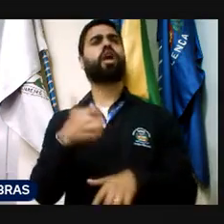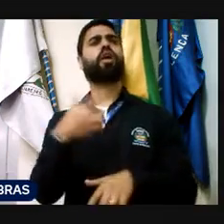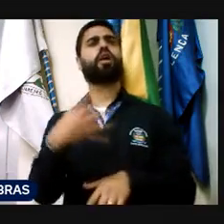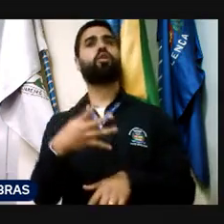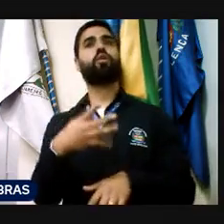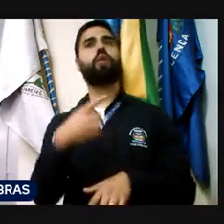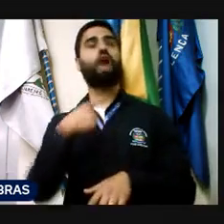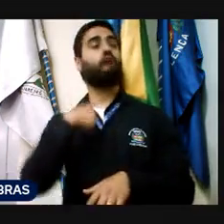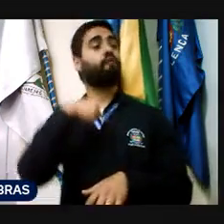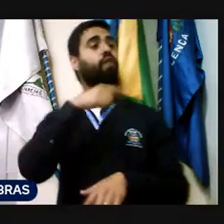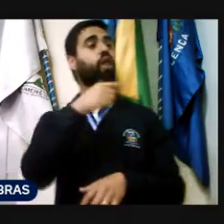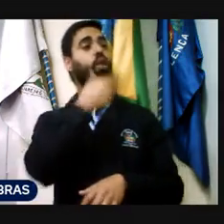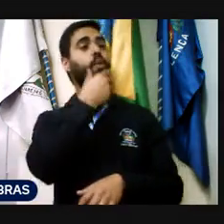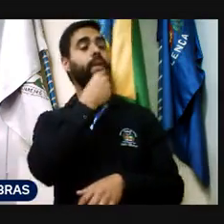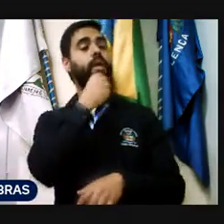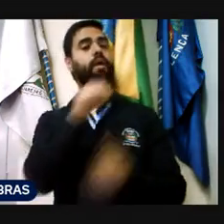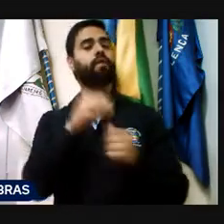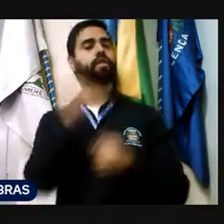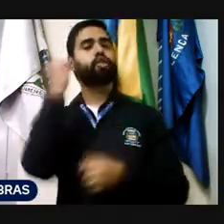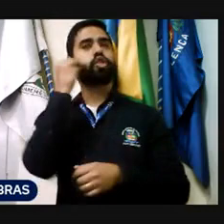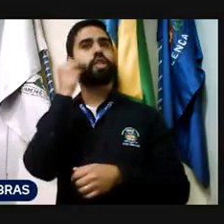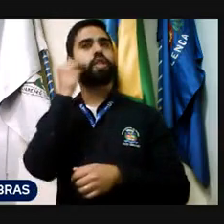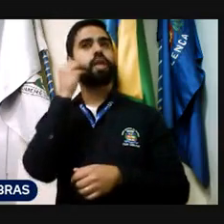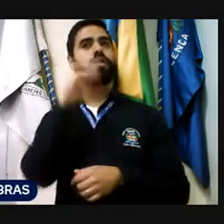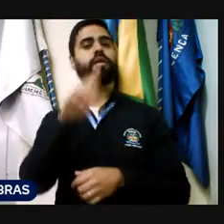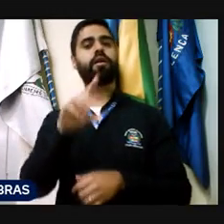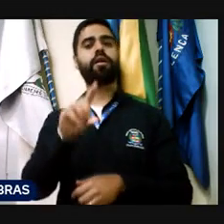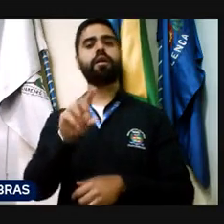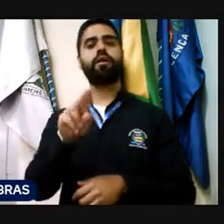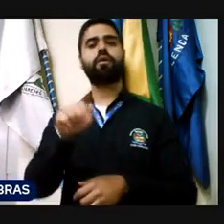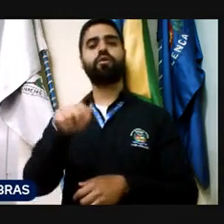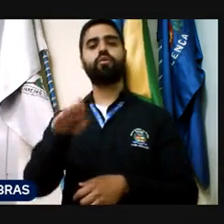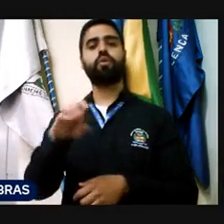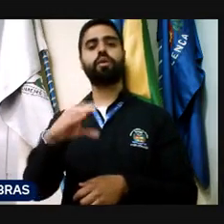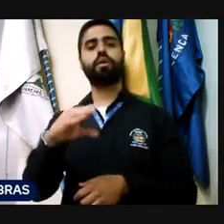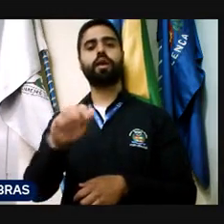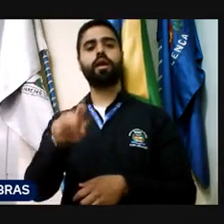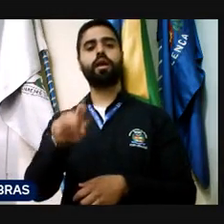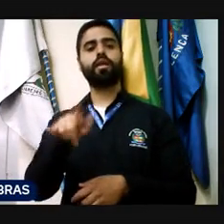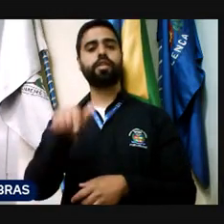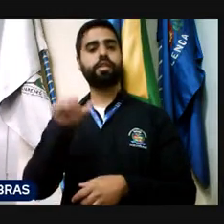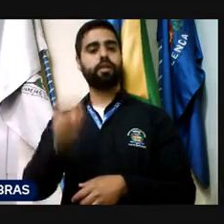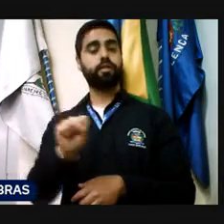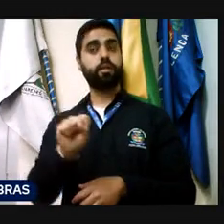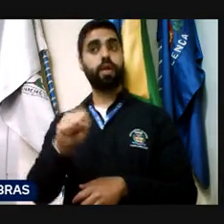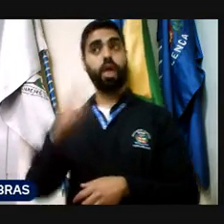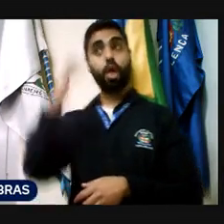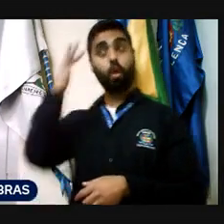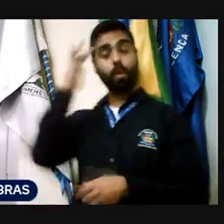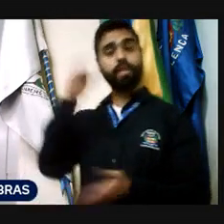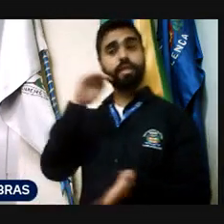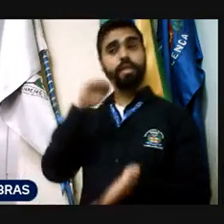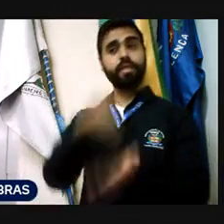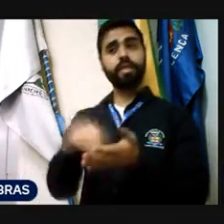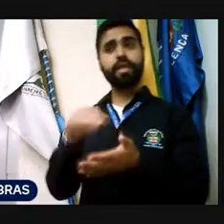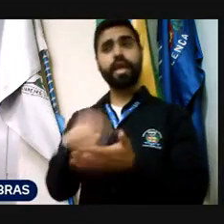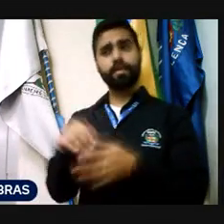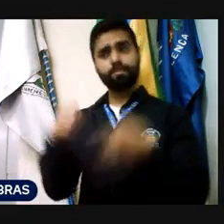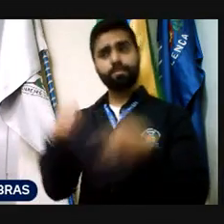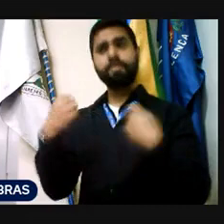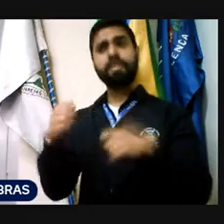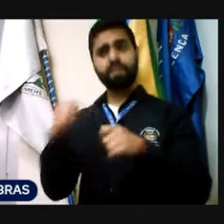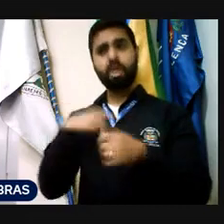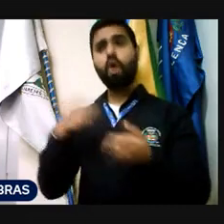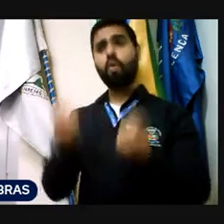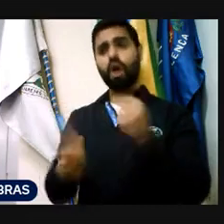rapaz para fazer um teste em Duque de Caxias. Eu acho que a prefeitura, a Secretaria de Esporte, tinha que ter um